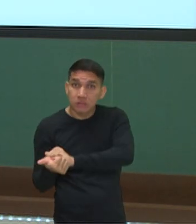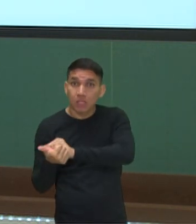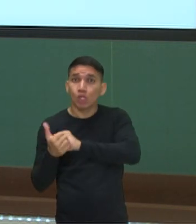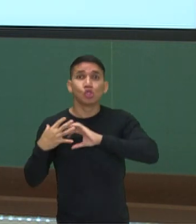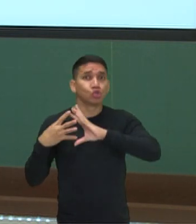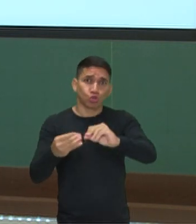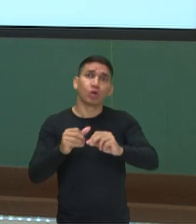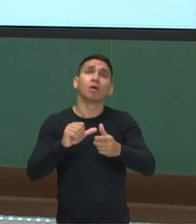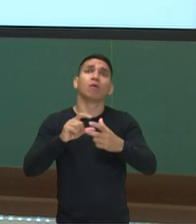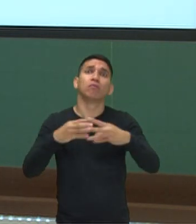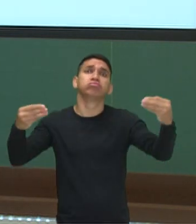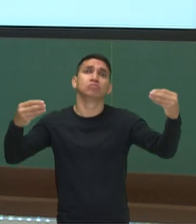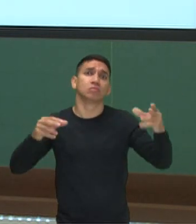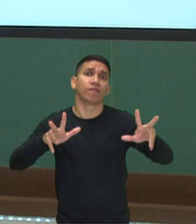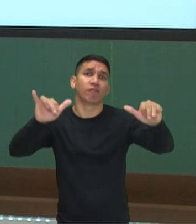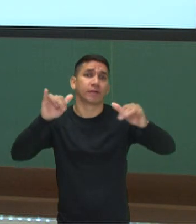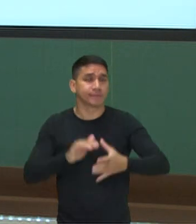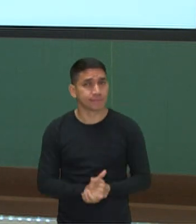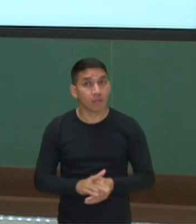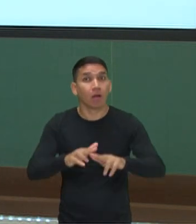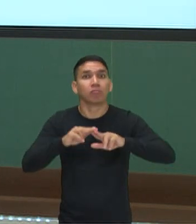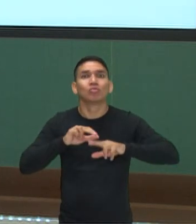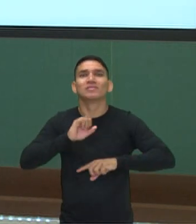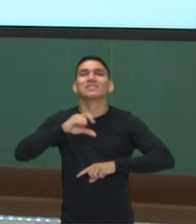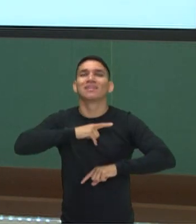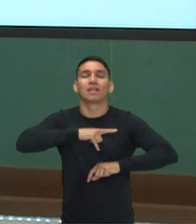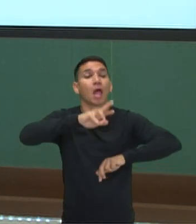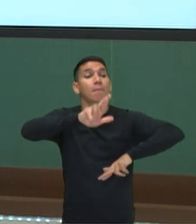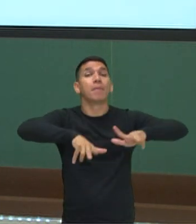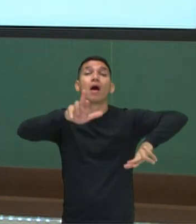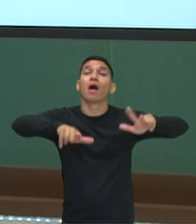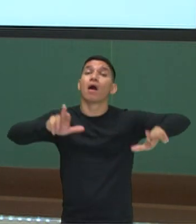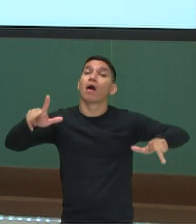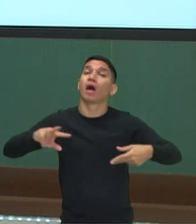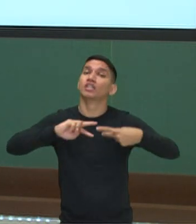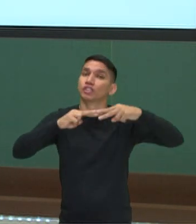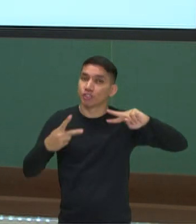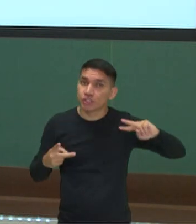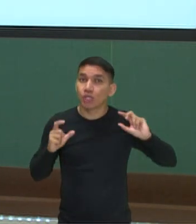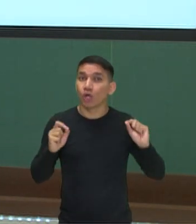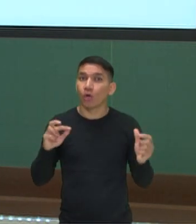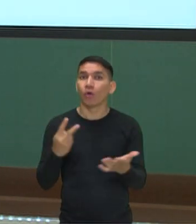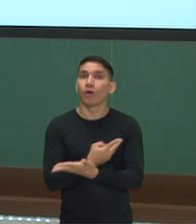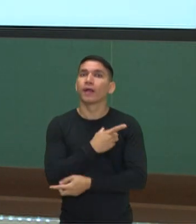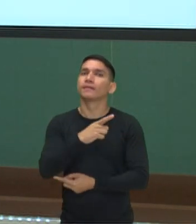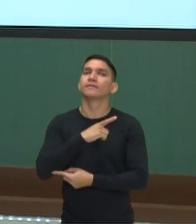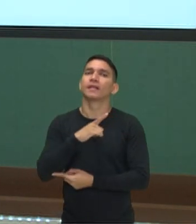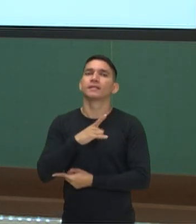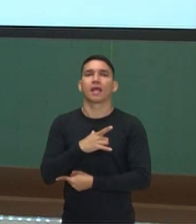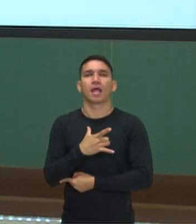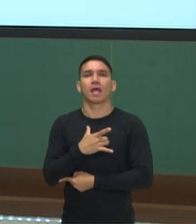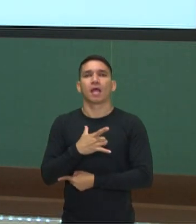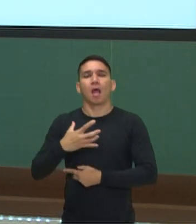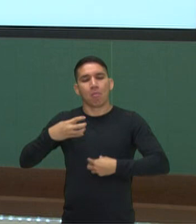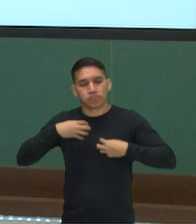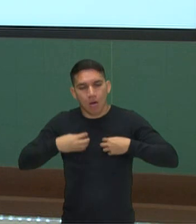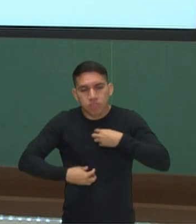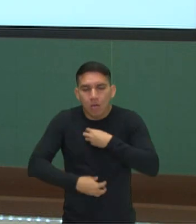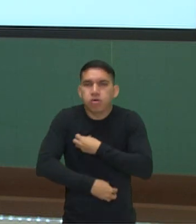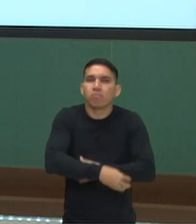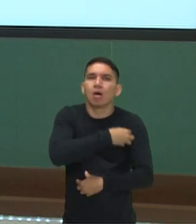eles morrem. Então, quando nós temos variabilidade genética, existem organismos que são